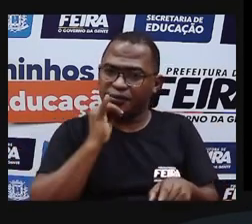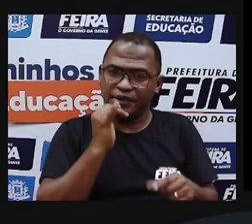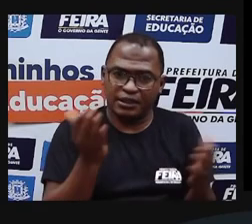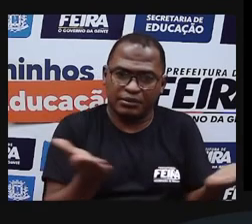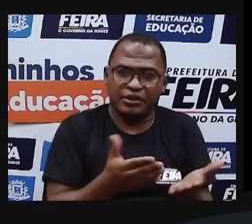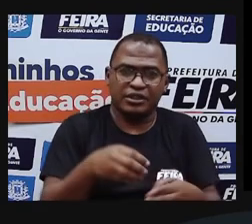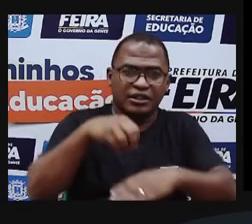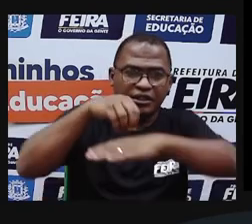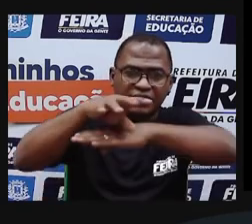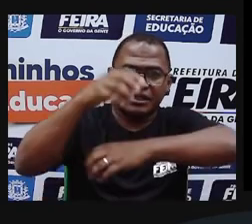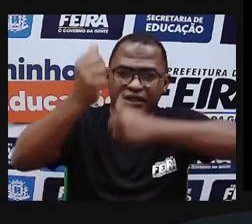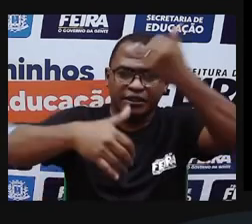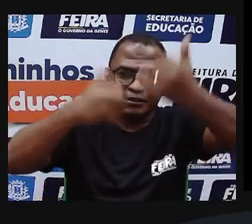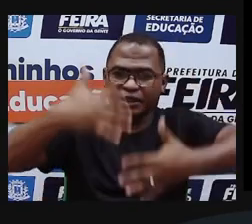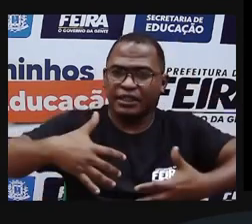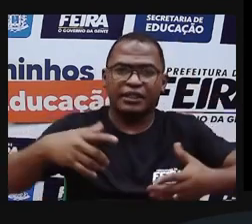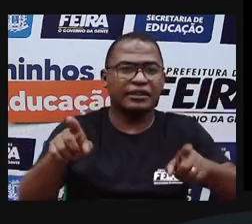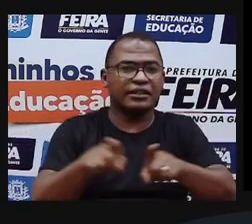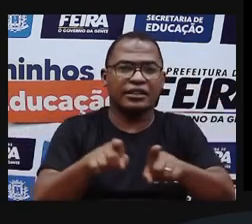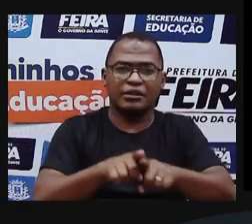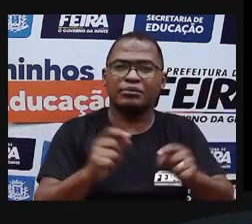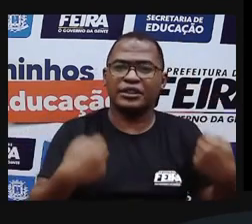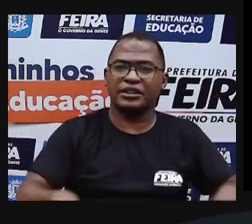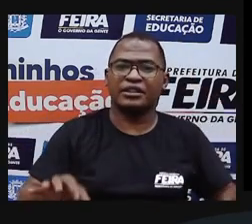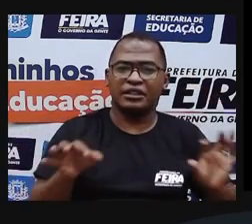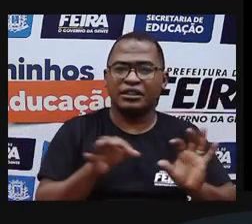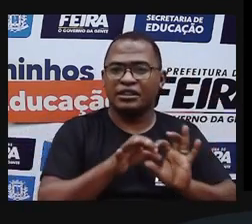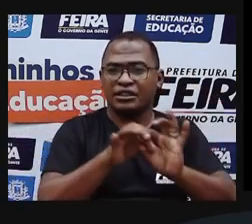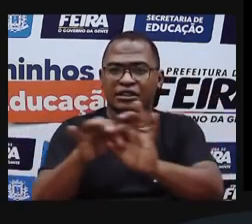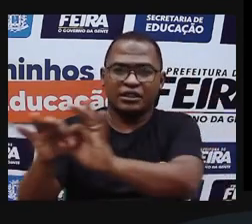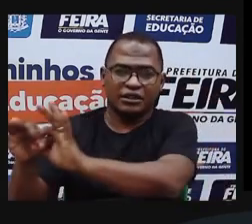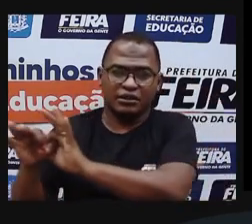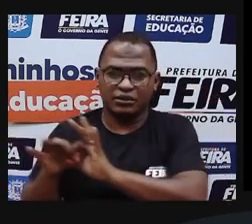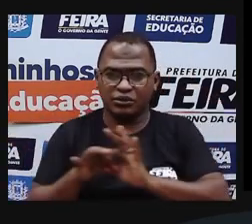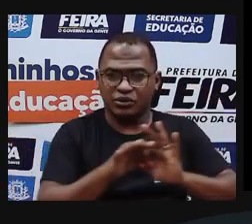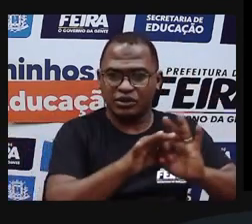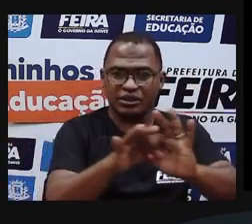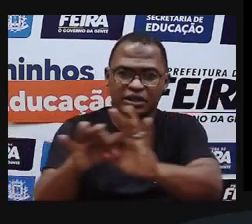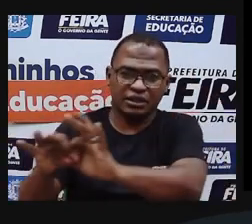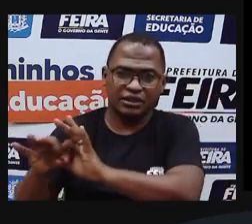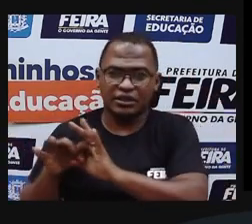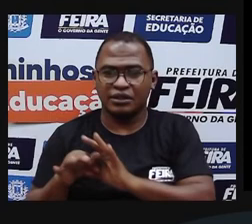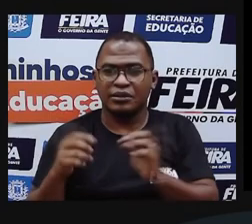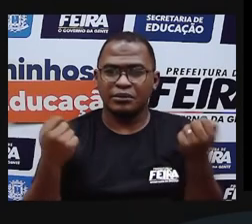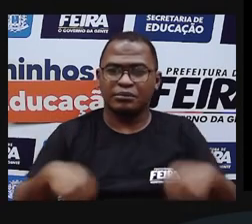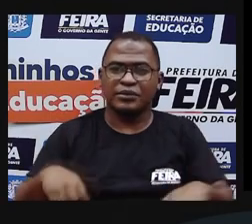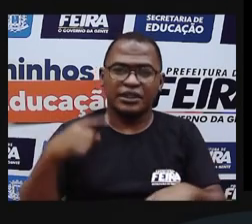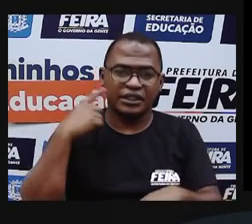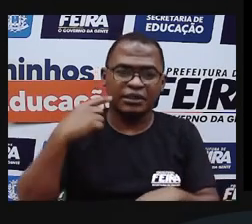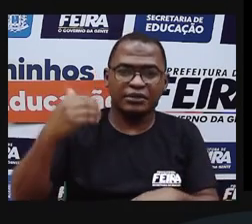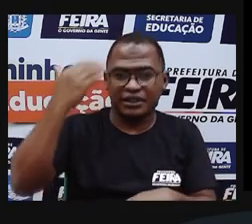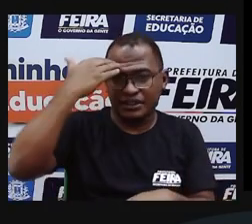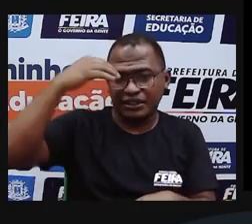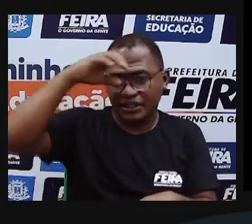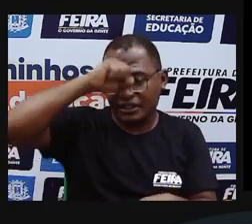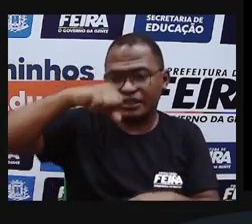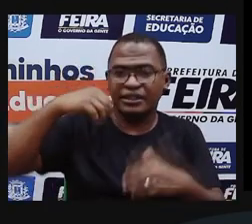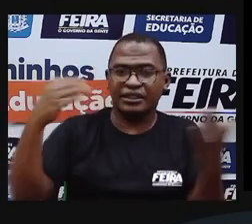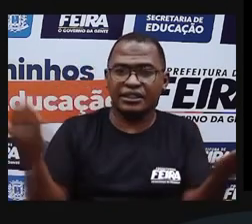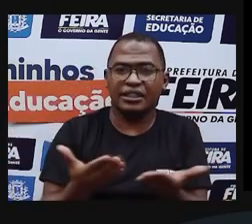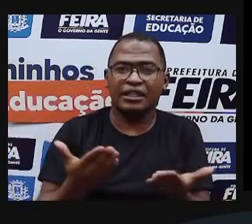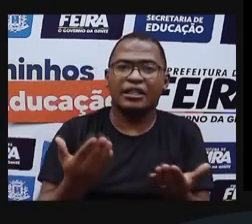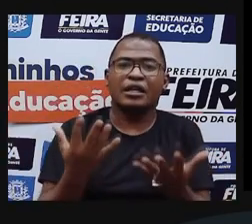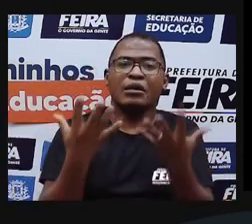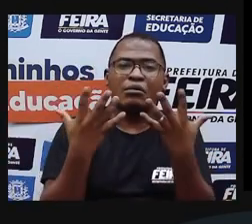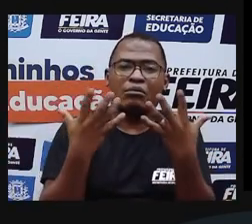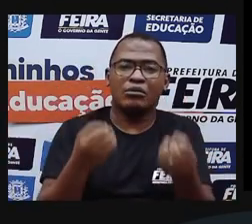pronto. O que nós queremos é que vocês deem um retorno. Nós recebemos alguns retornos muito bacanas. Muito obrigada aos alunos da